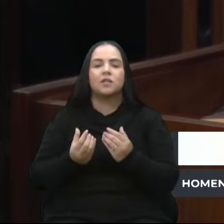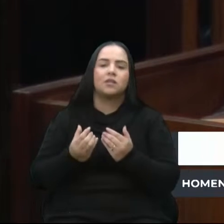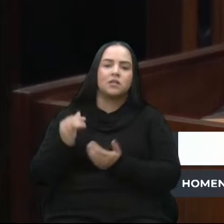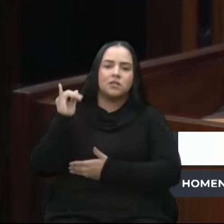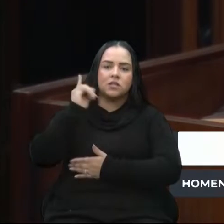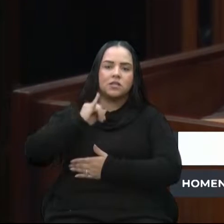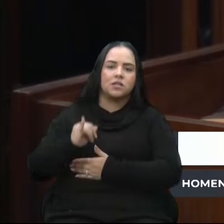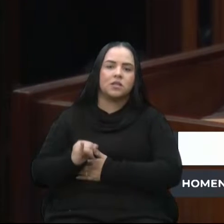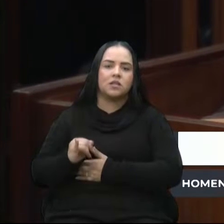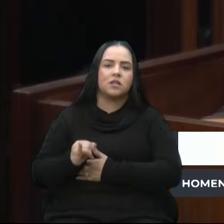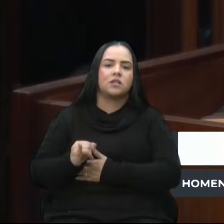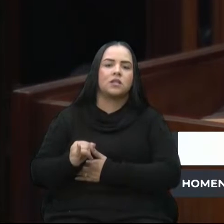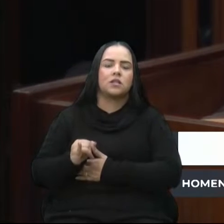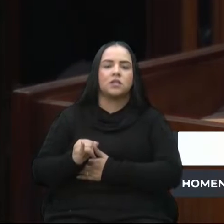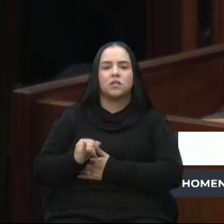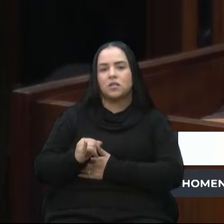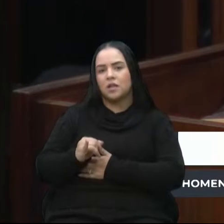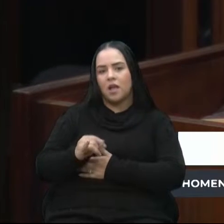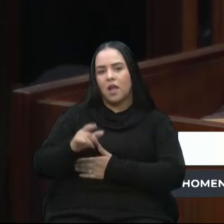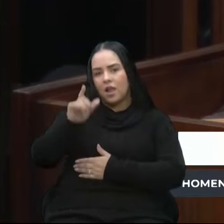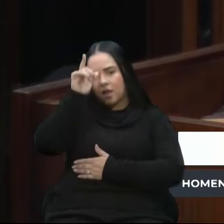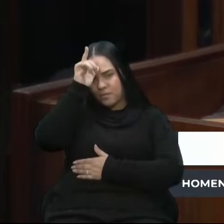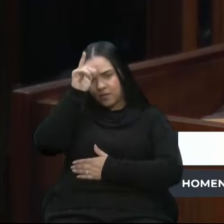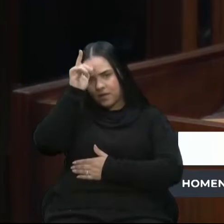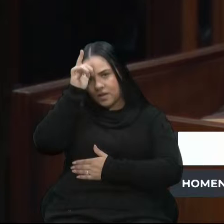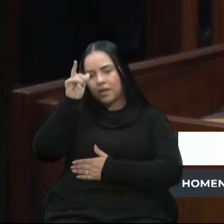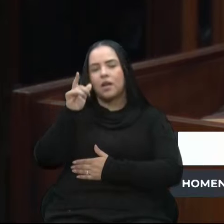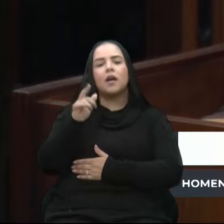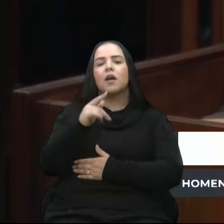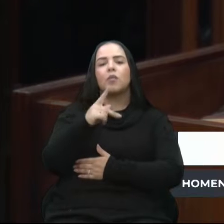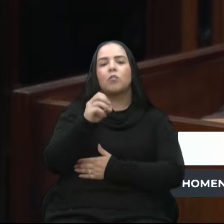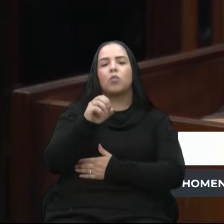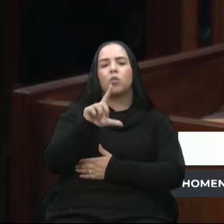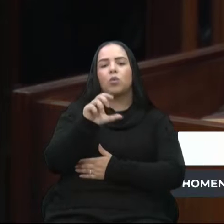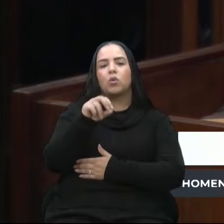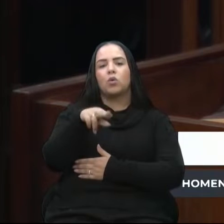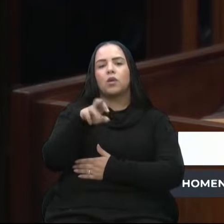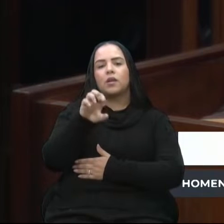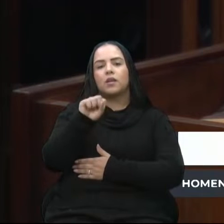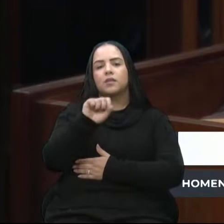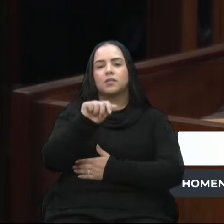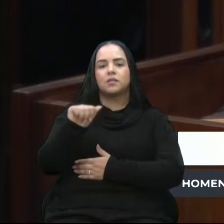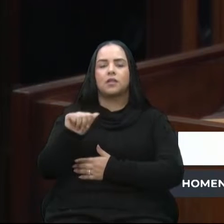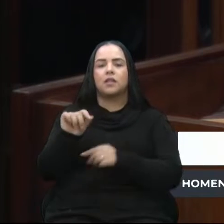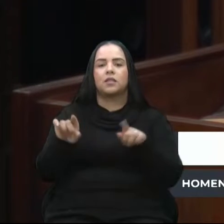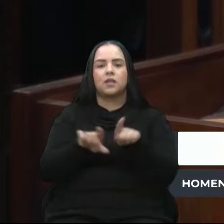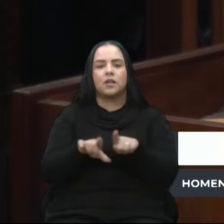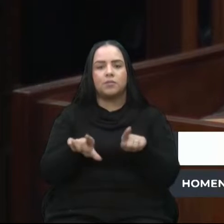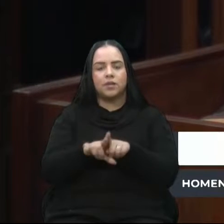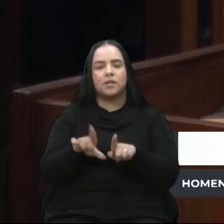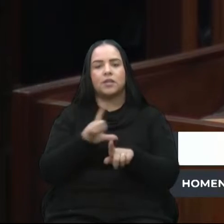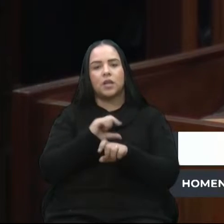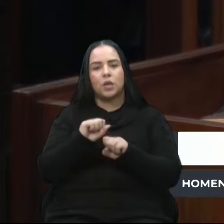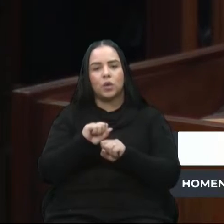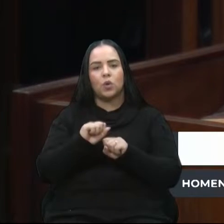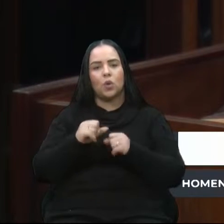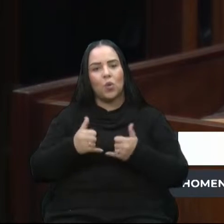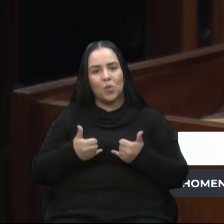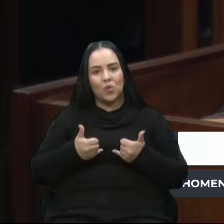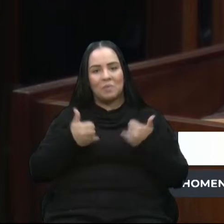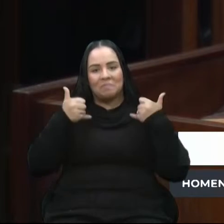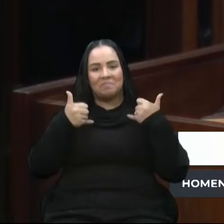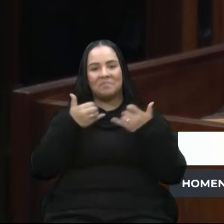italianas, alemães, polonesas, convivem e fazem o orgulho de uma história.